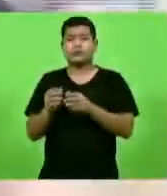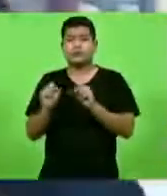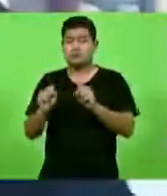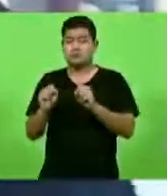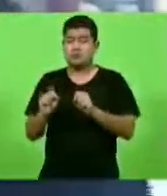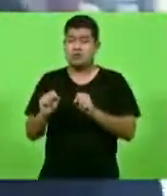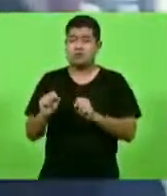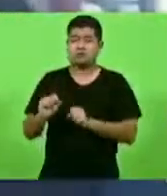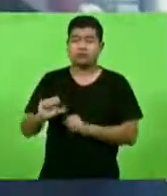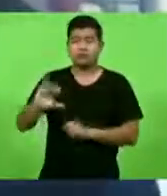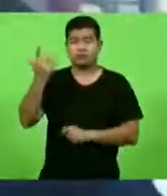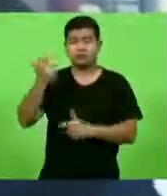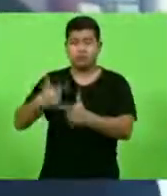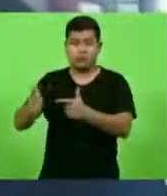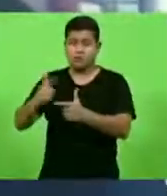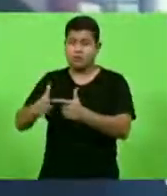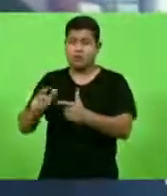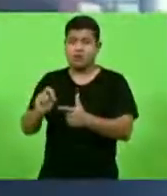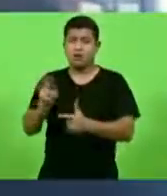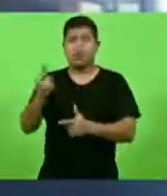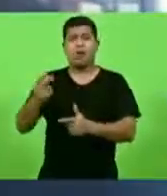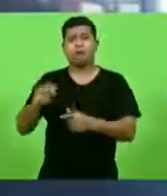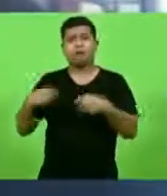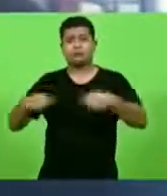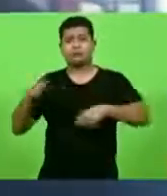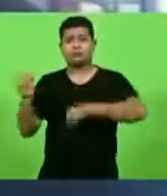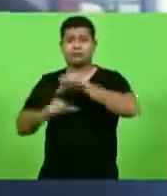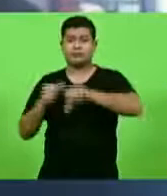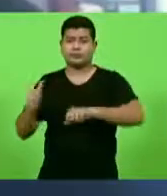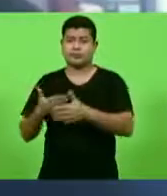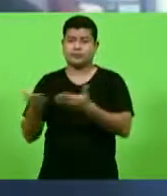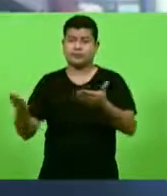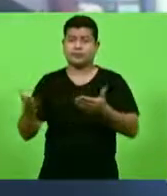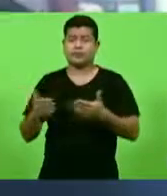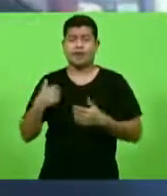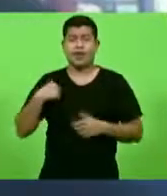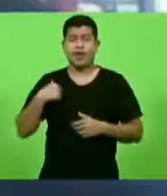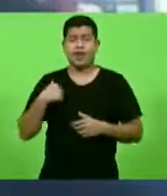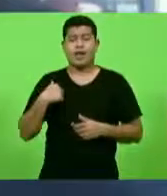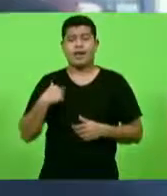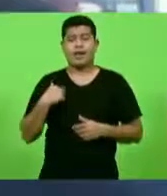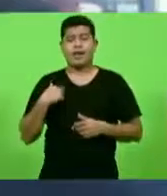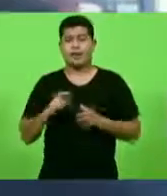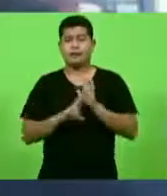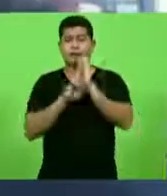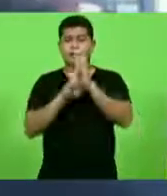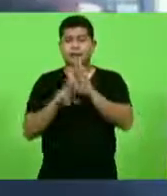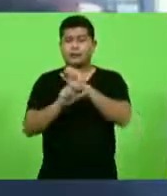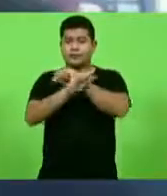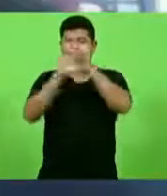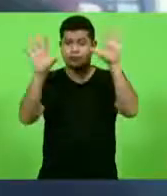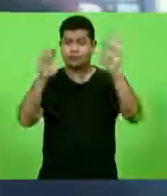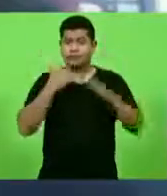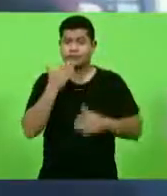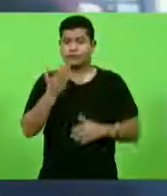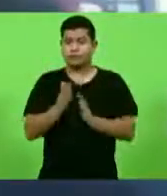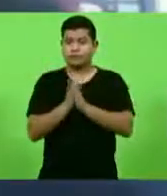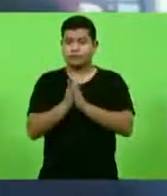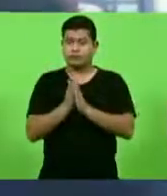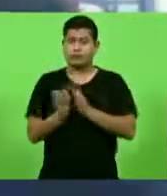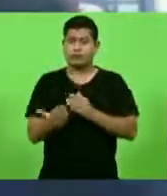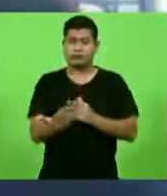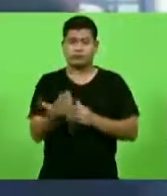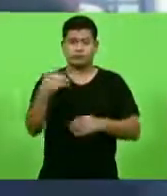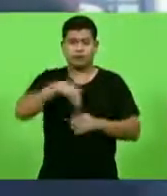precisar melhorar e aonde tem erros. Em nome da transparência, eu peço o voto dos colegas para esse portal